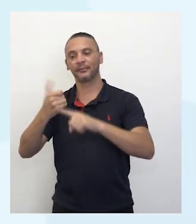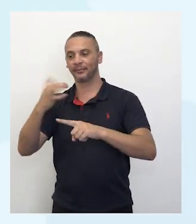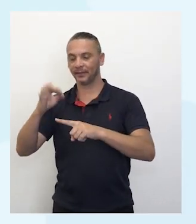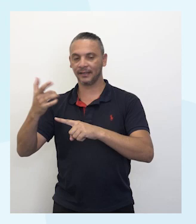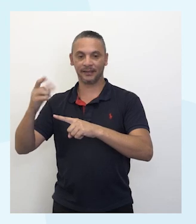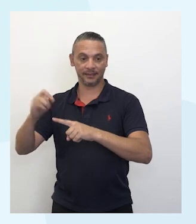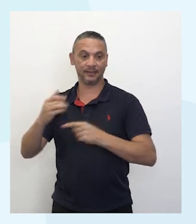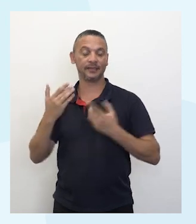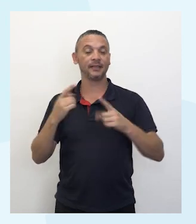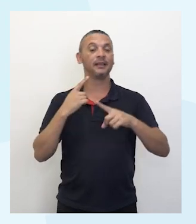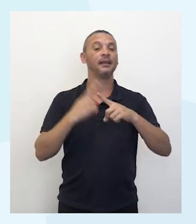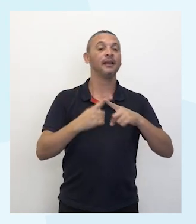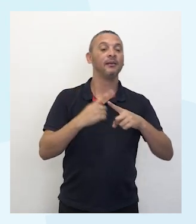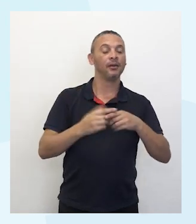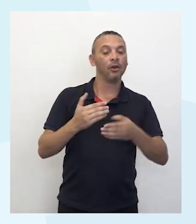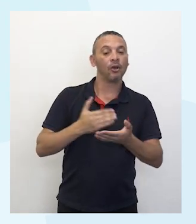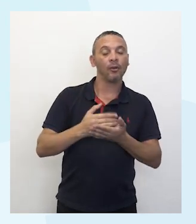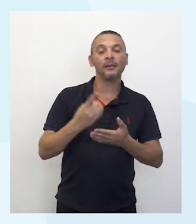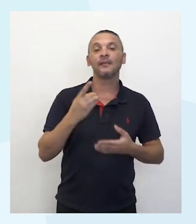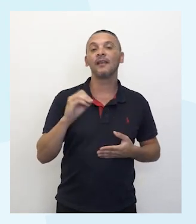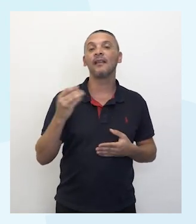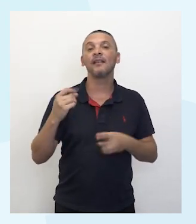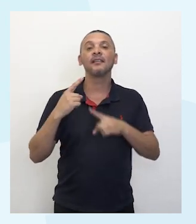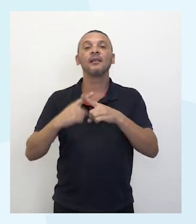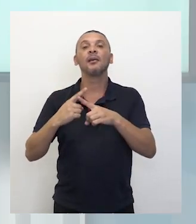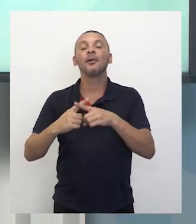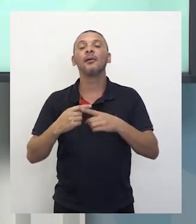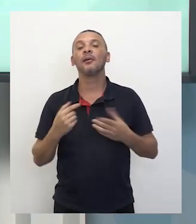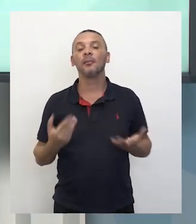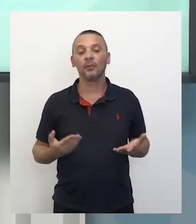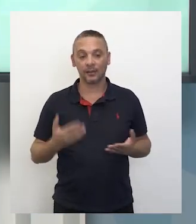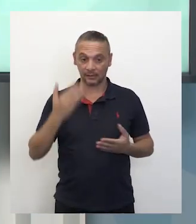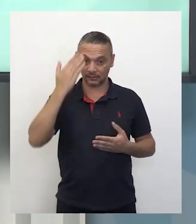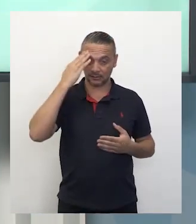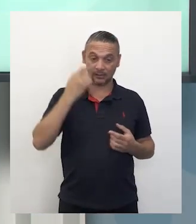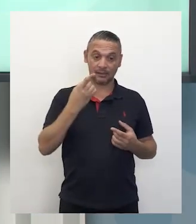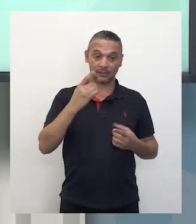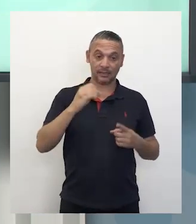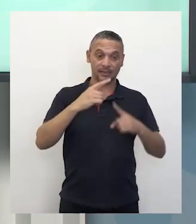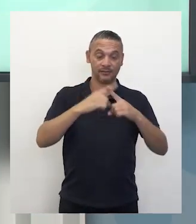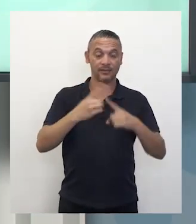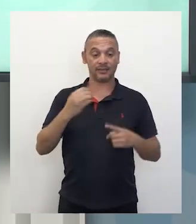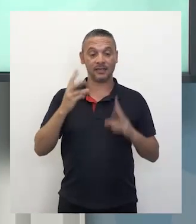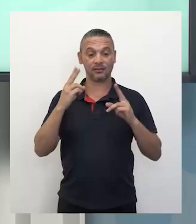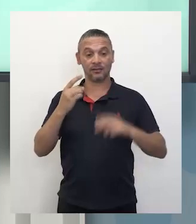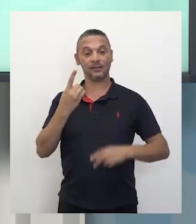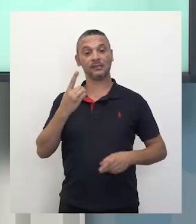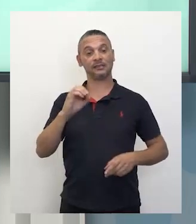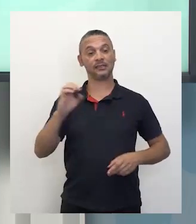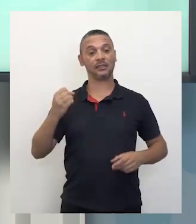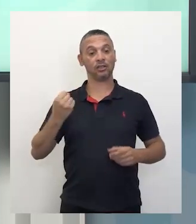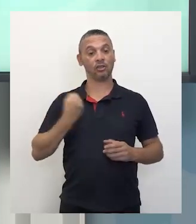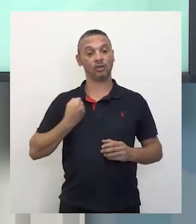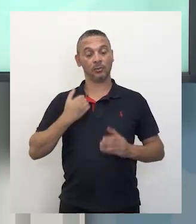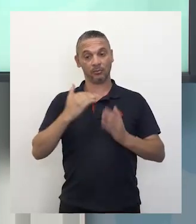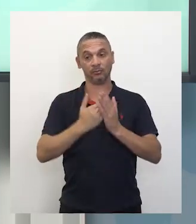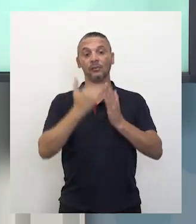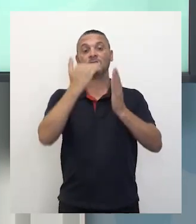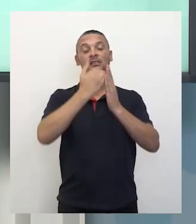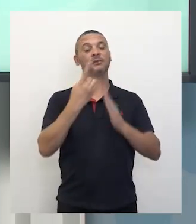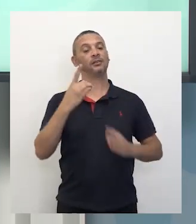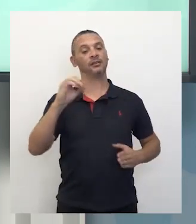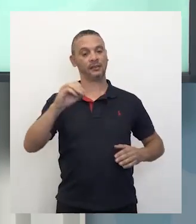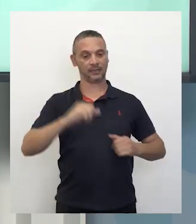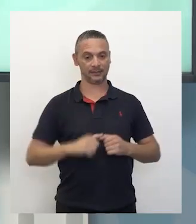vai. Por que você começa pelo 10 vezes 10, professora? Porque eu já sei que 10 vezes 10 é 100. Então, é algum número para cima do 10, tá